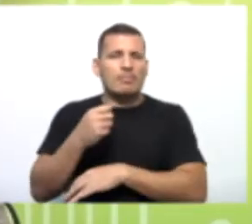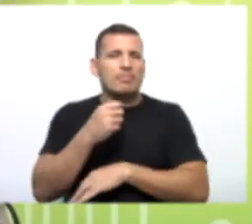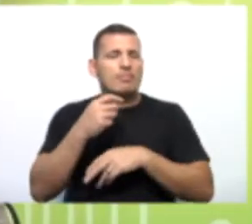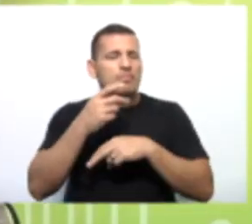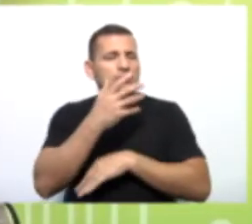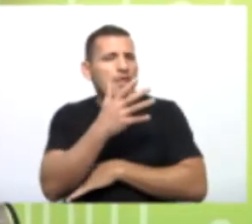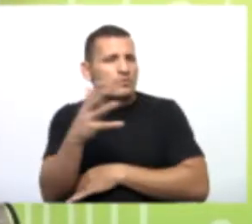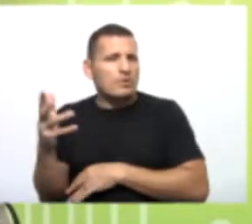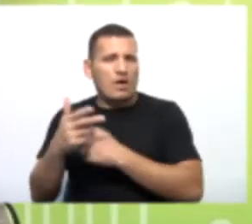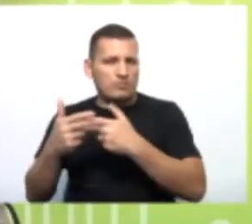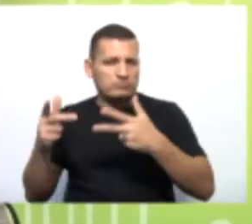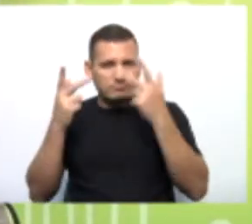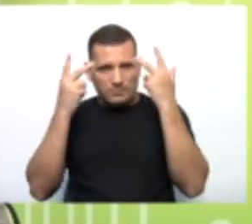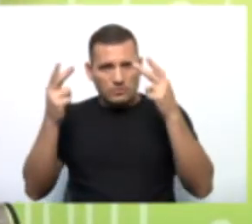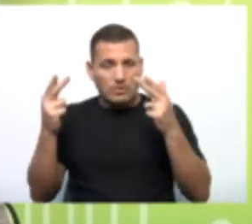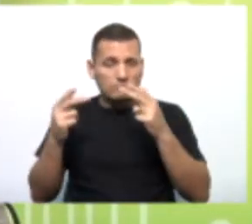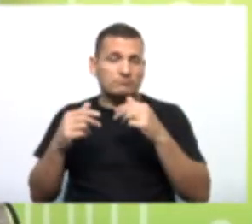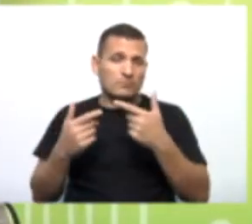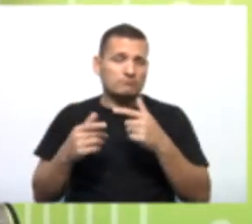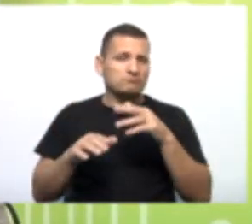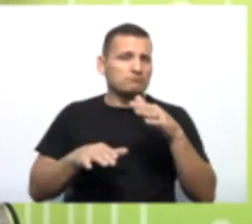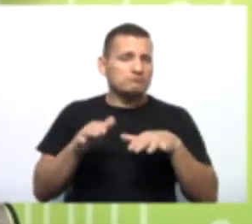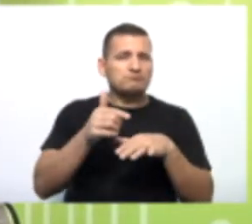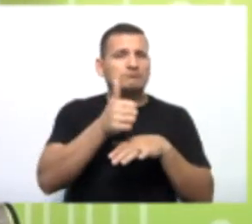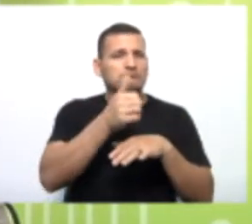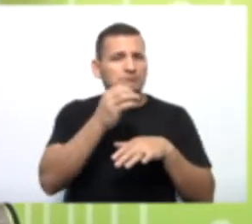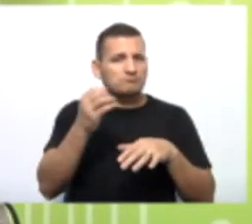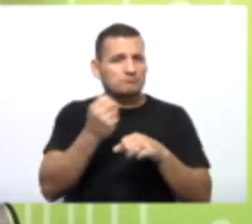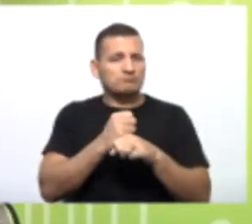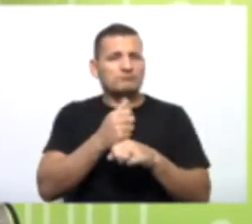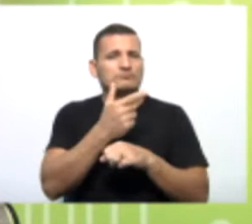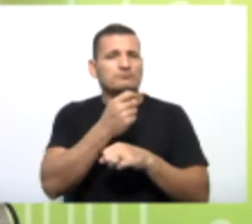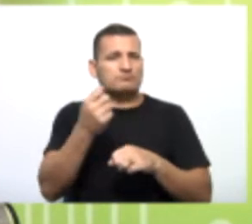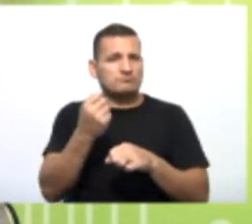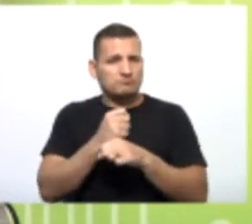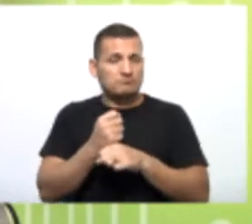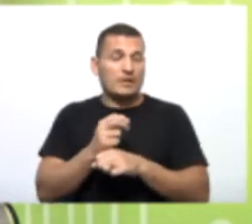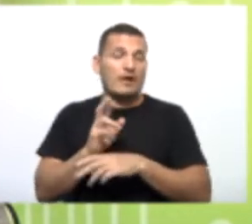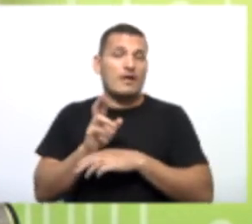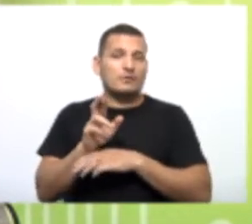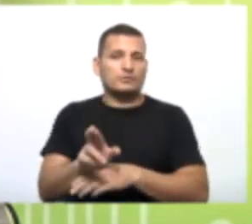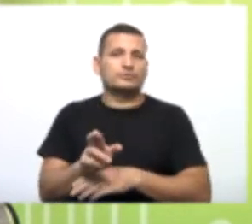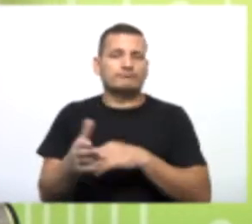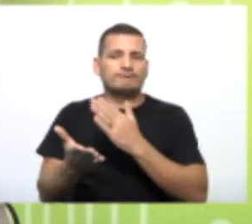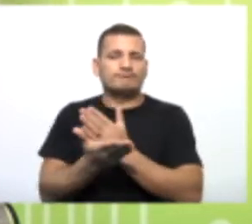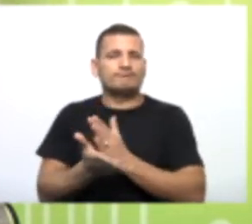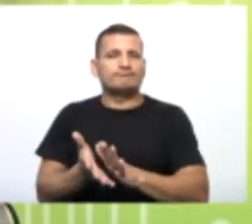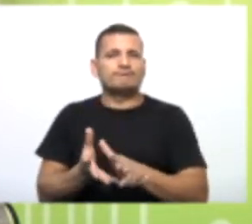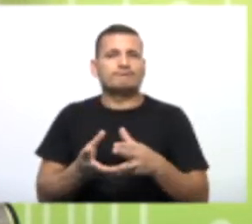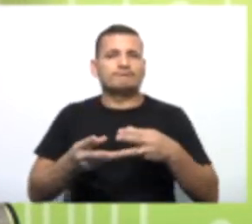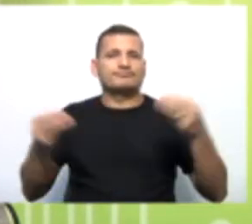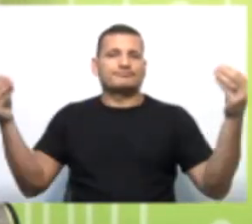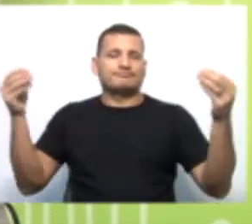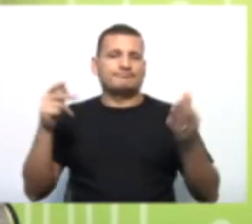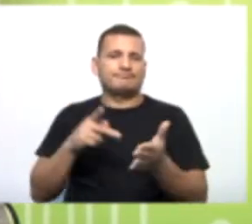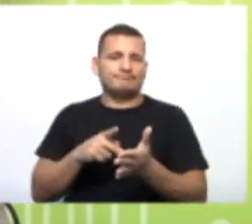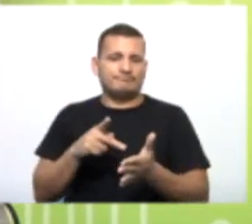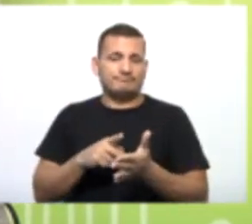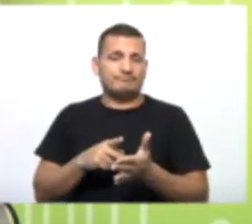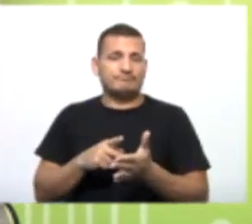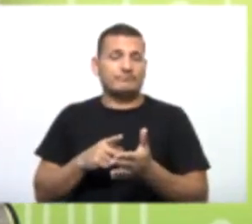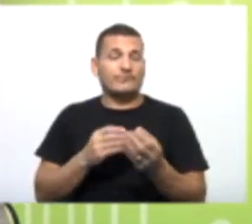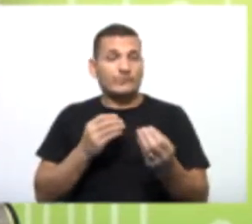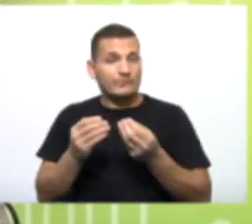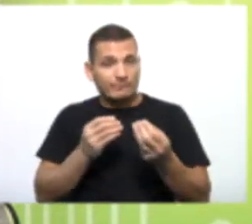está consumindo, em pouco tempo, talvez 100 anos, 200 anos, os recursos tenham se acabado. Os recursos tenham se extinguido e a